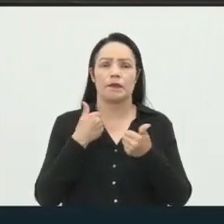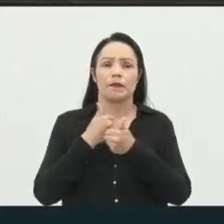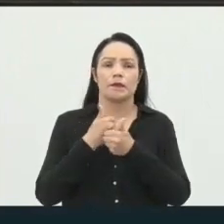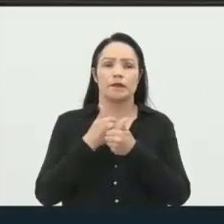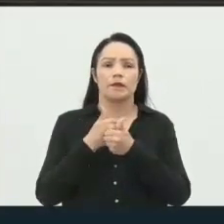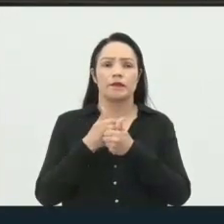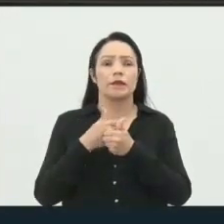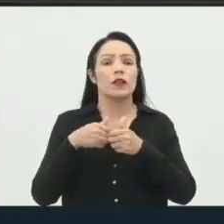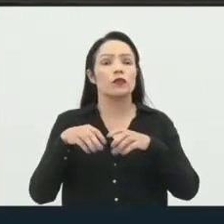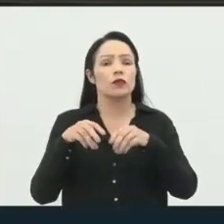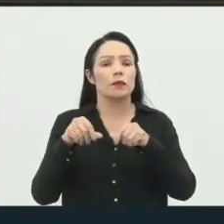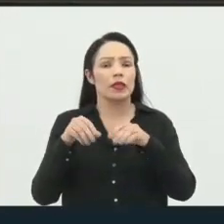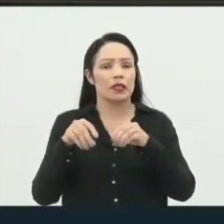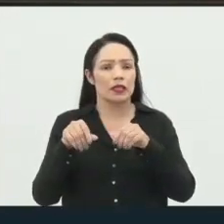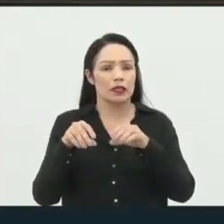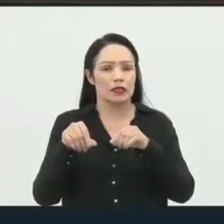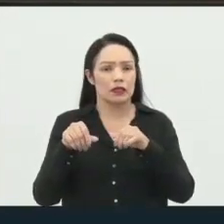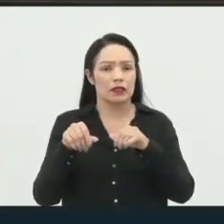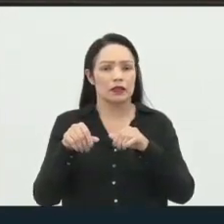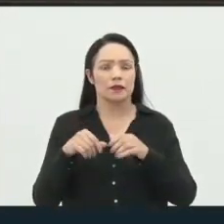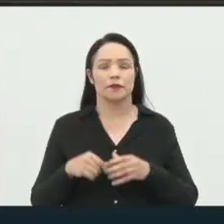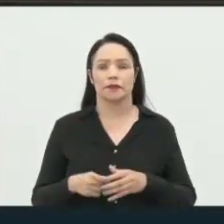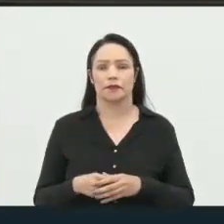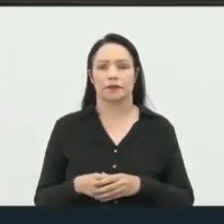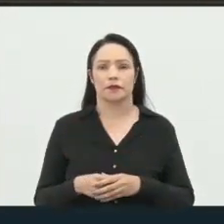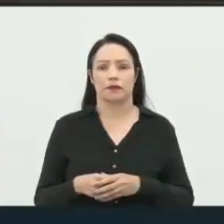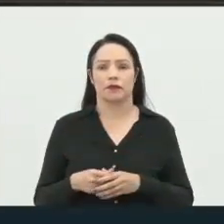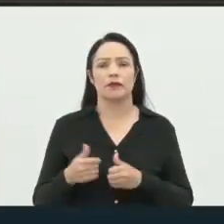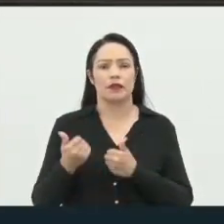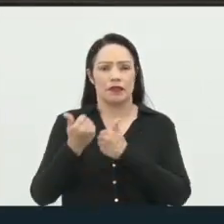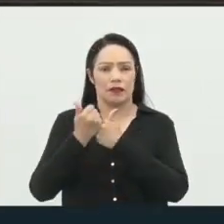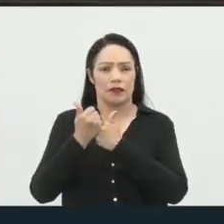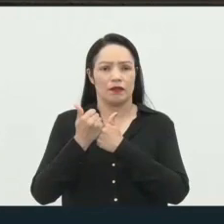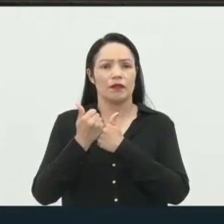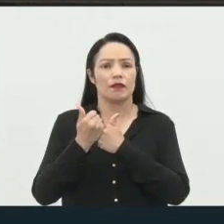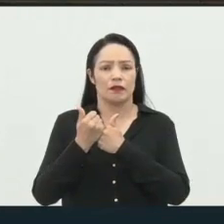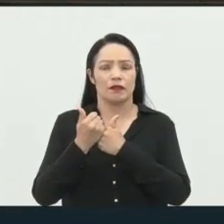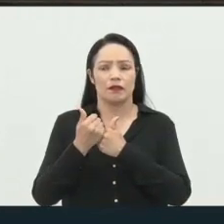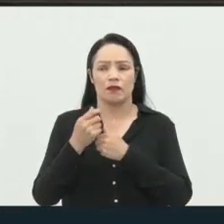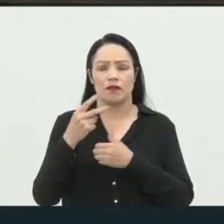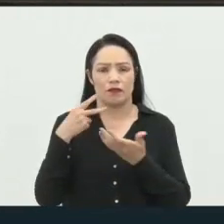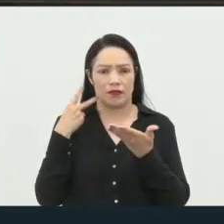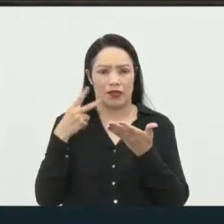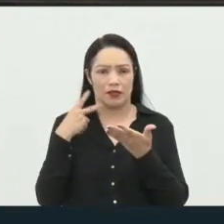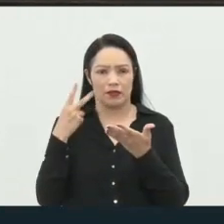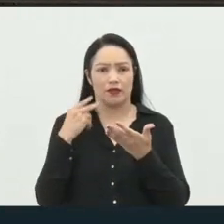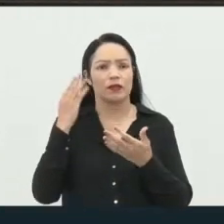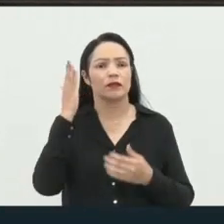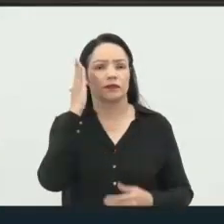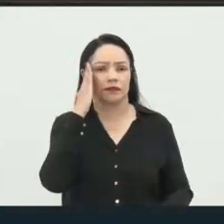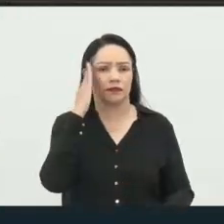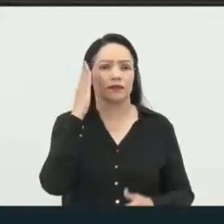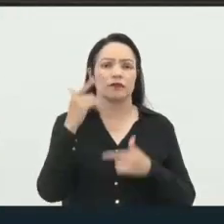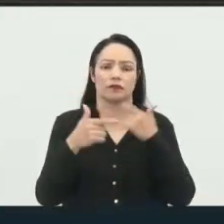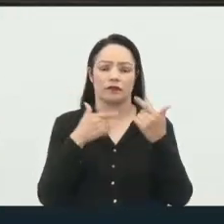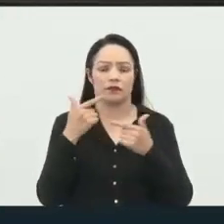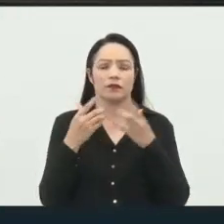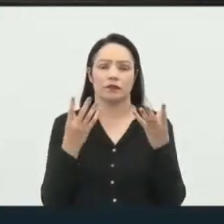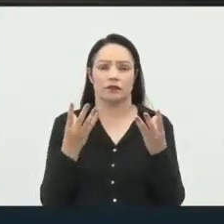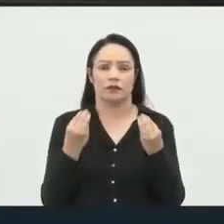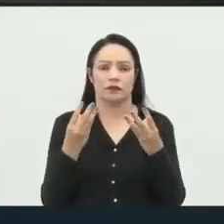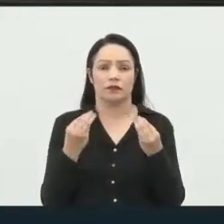Então os assessores aí eu sei que são muitas atividades para os vereadores mas os assessores